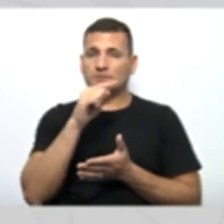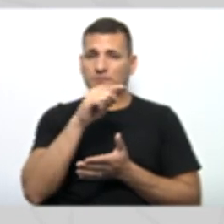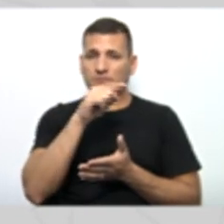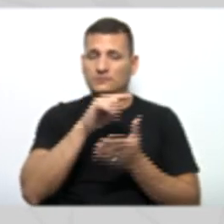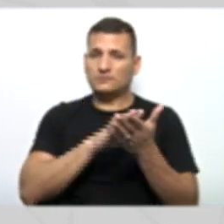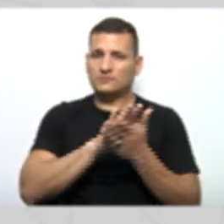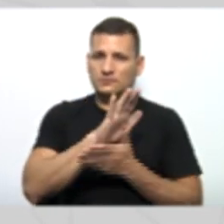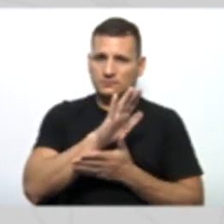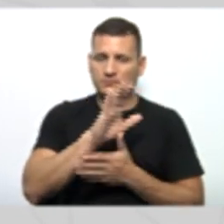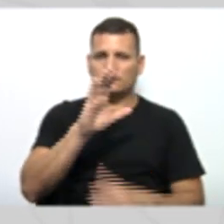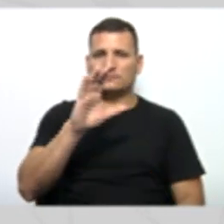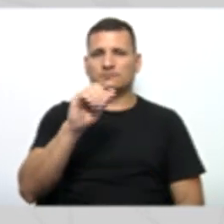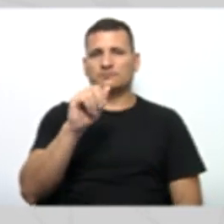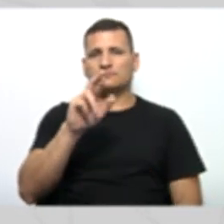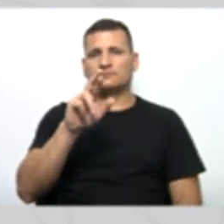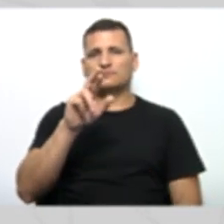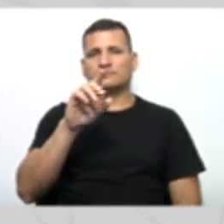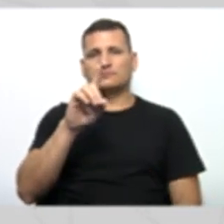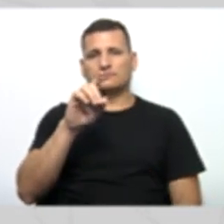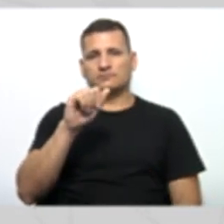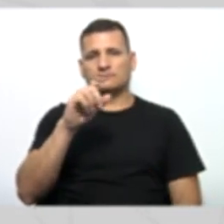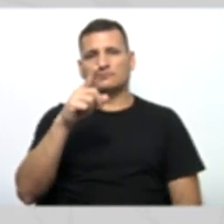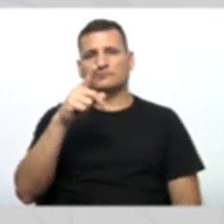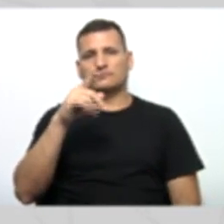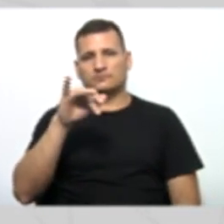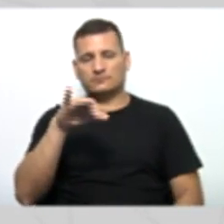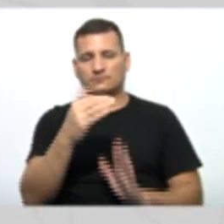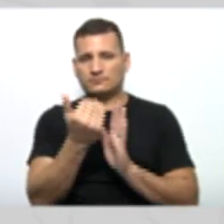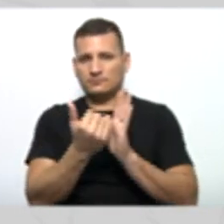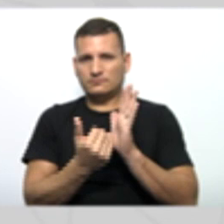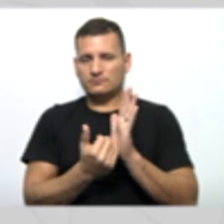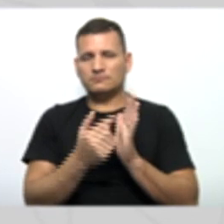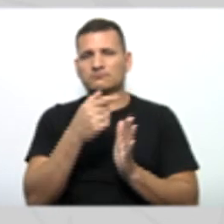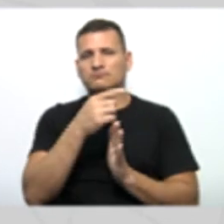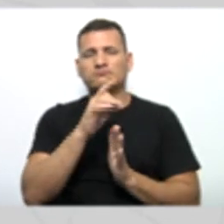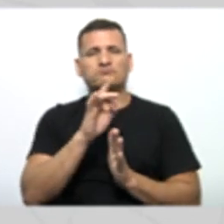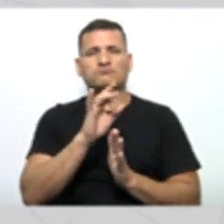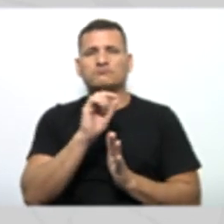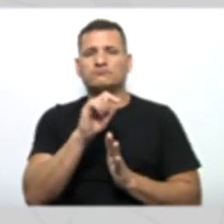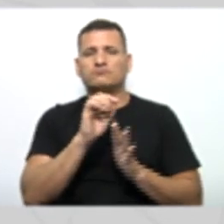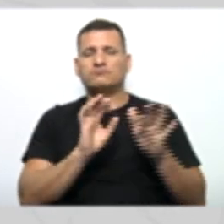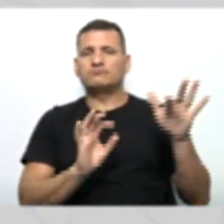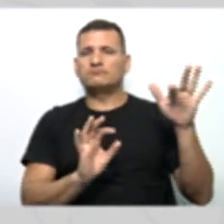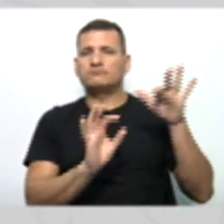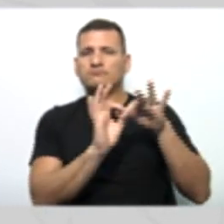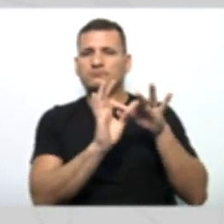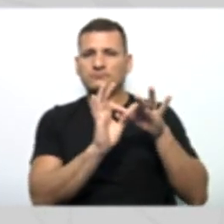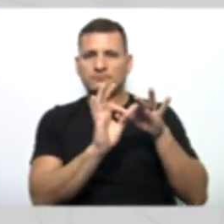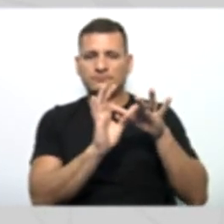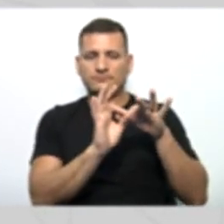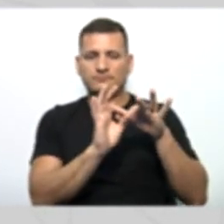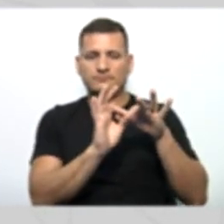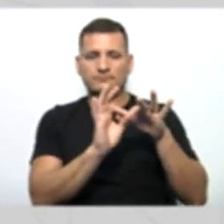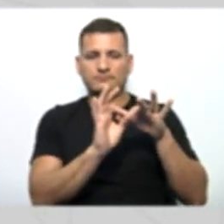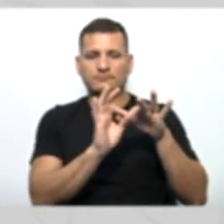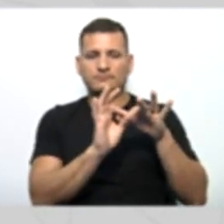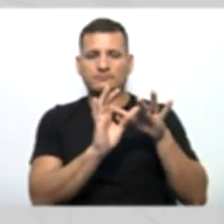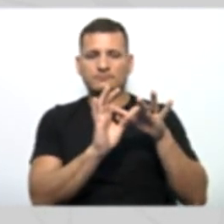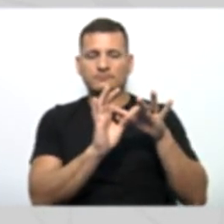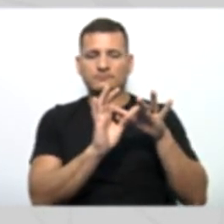for uma opção, então ele vai ser o quê? Ele vai estar só agregado, certo? Então eu posso dizer que